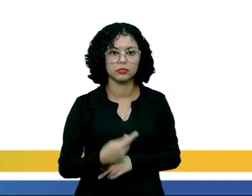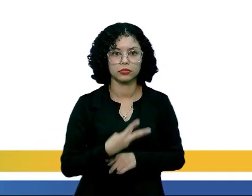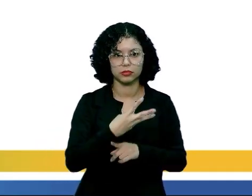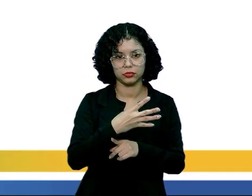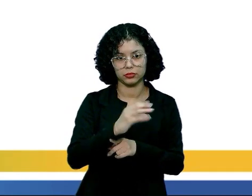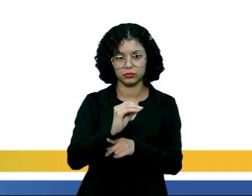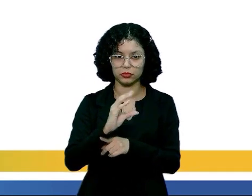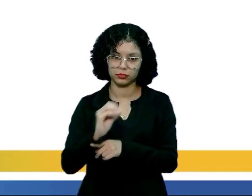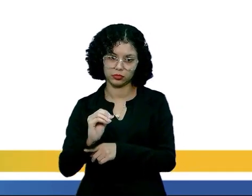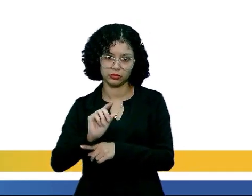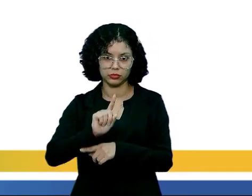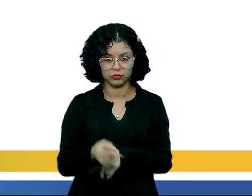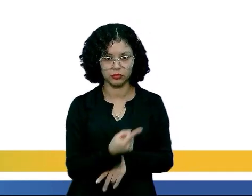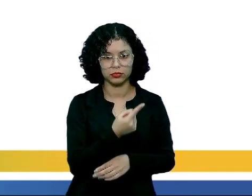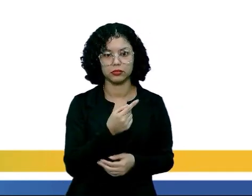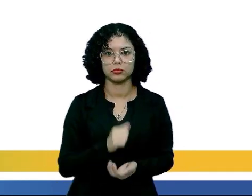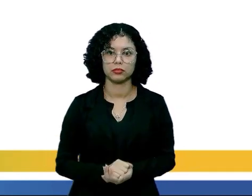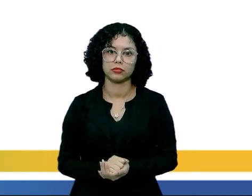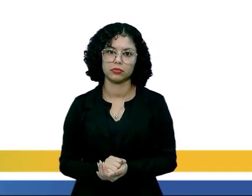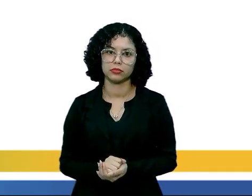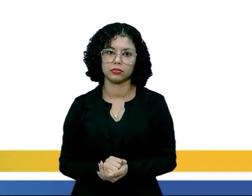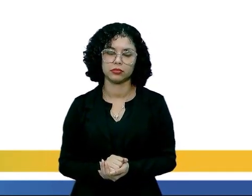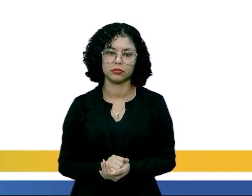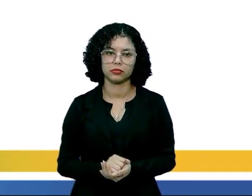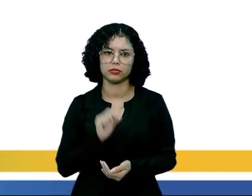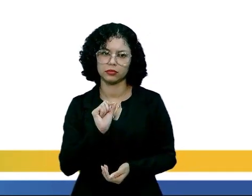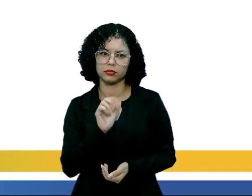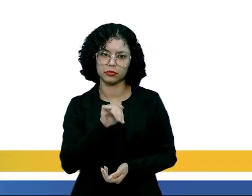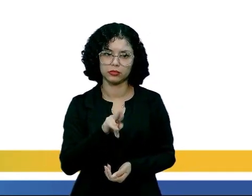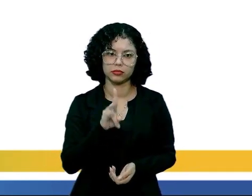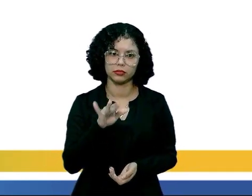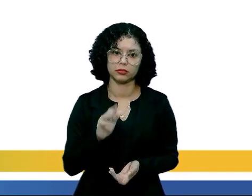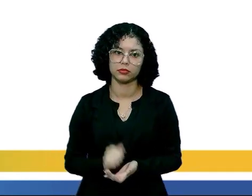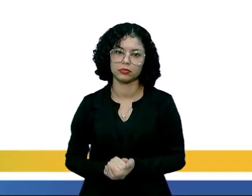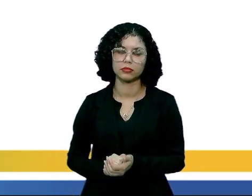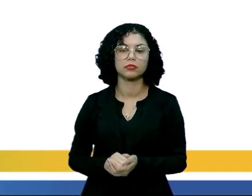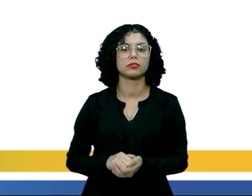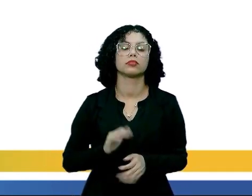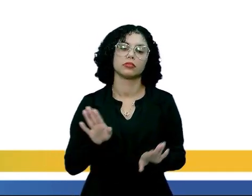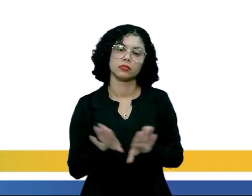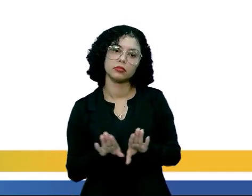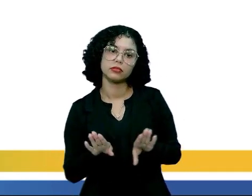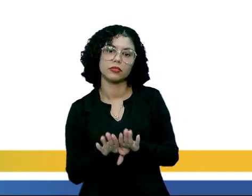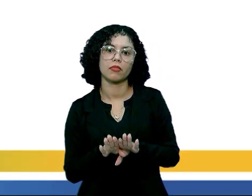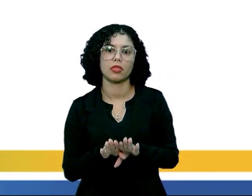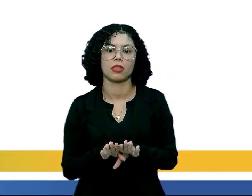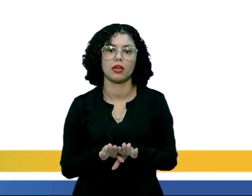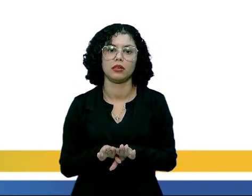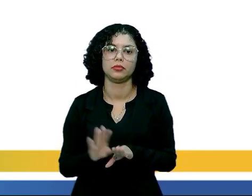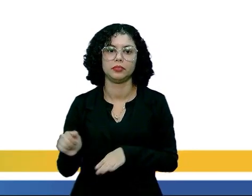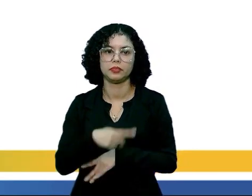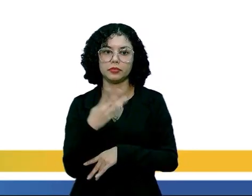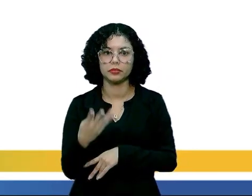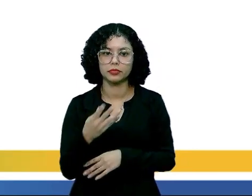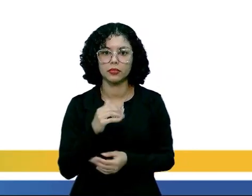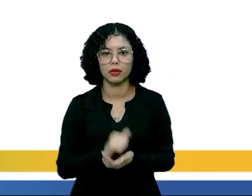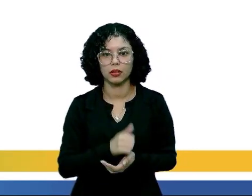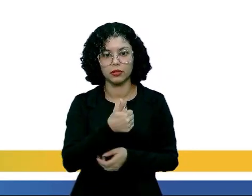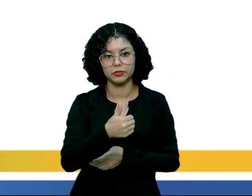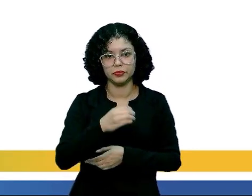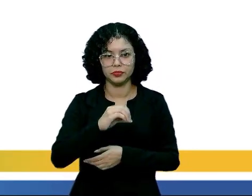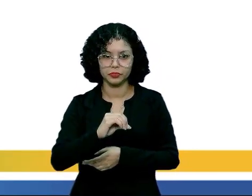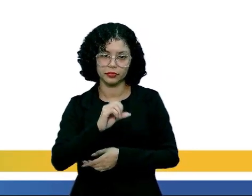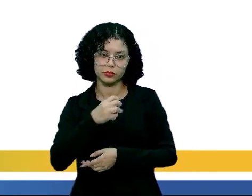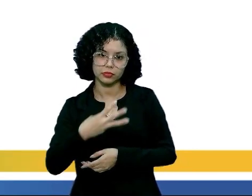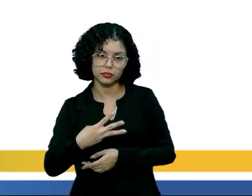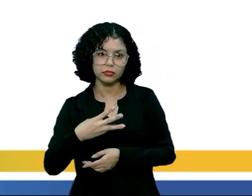ganha ali seus 400.000 esse daí acho que é Euro u que ela ganha em euro temos ali a quantidade de gols que ela fez